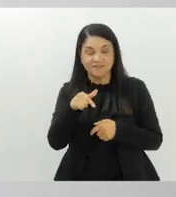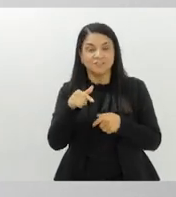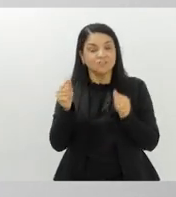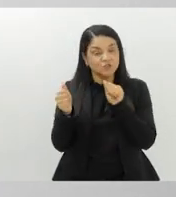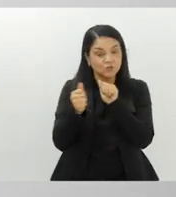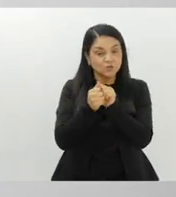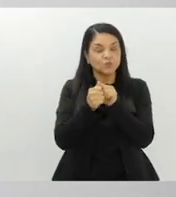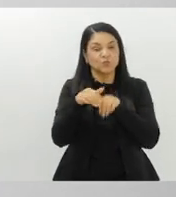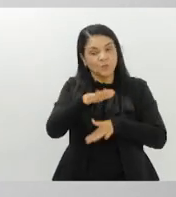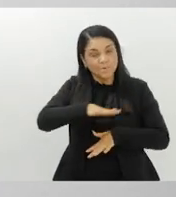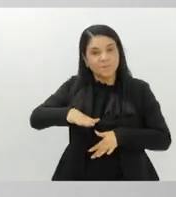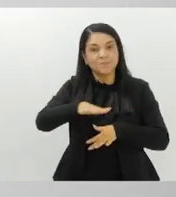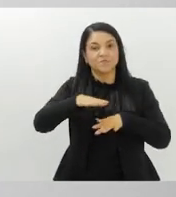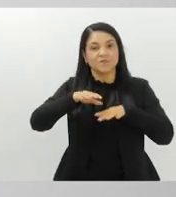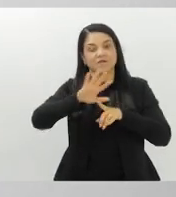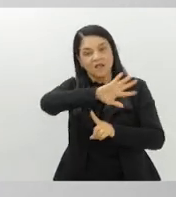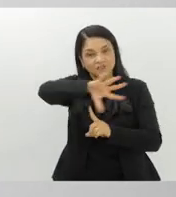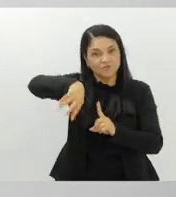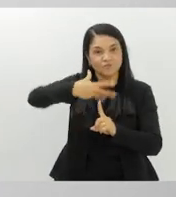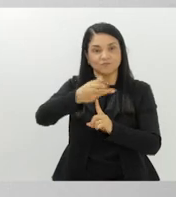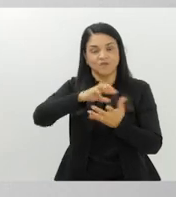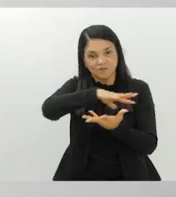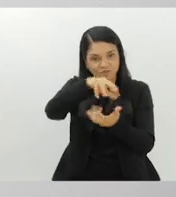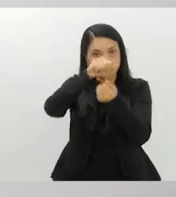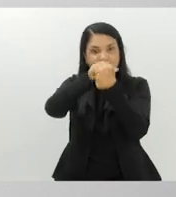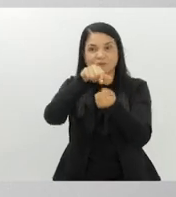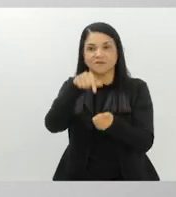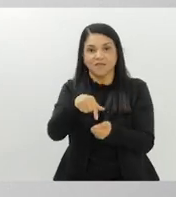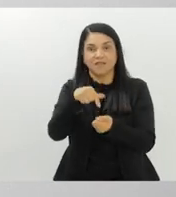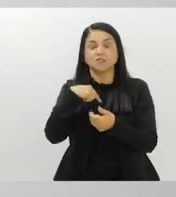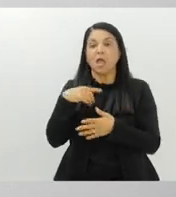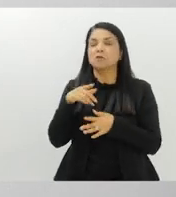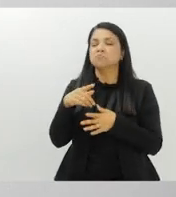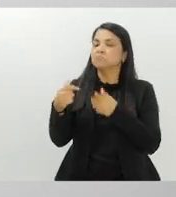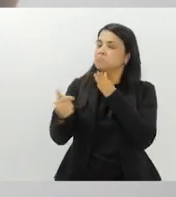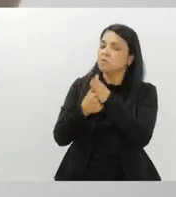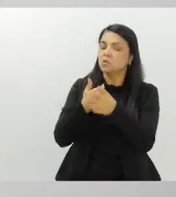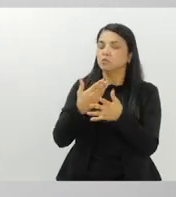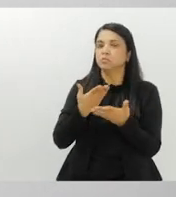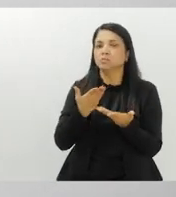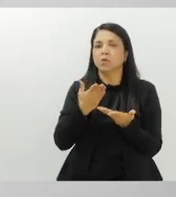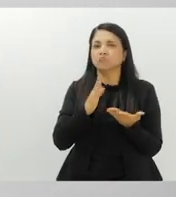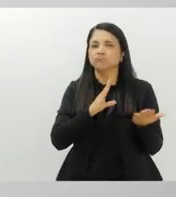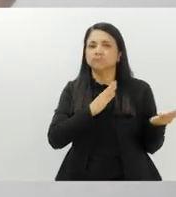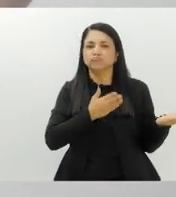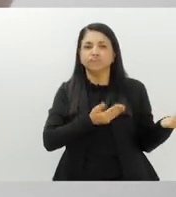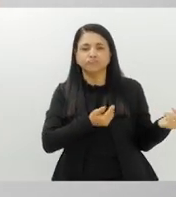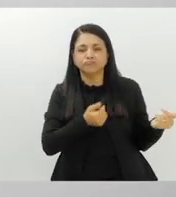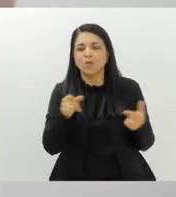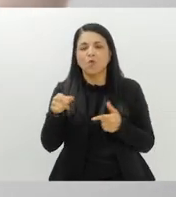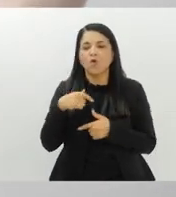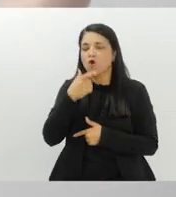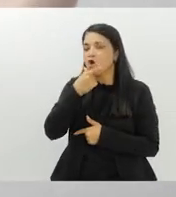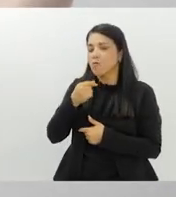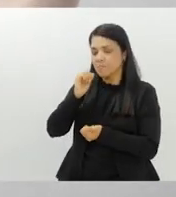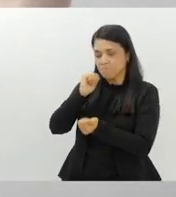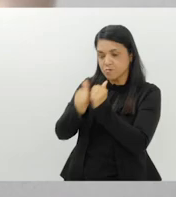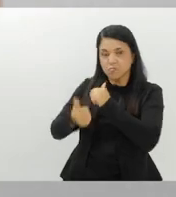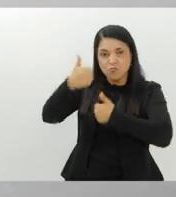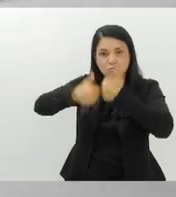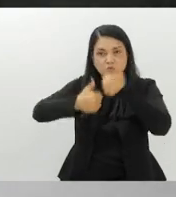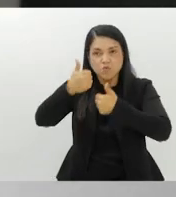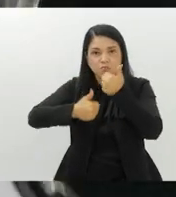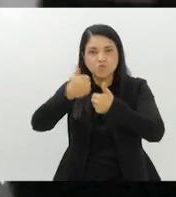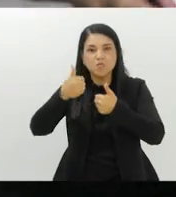de sustentabilidade, e os jovens questionam: poxa, por que que o cara lá, o jogador de futebol, ele vai para a